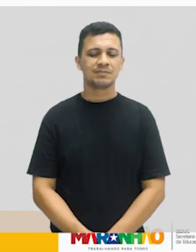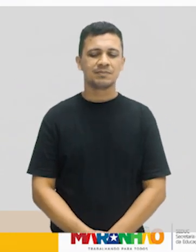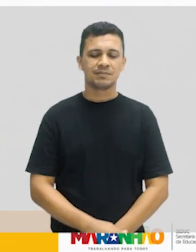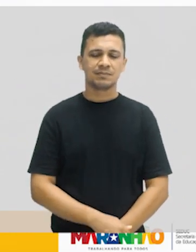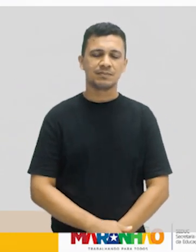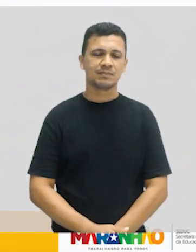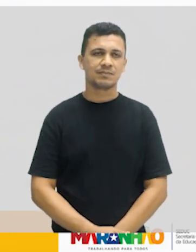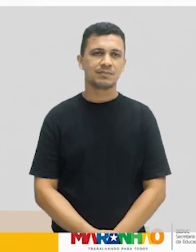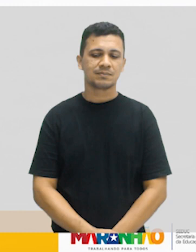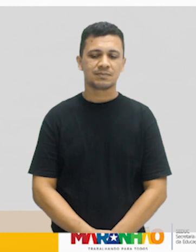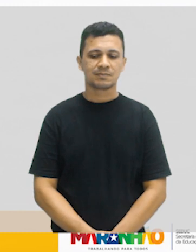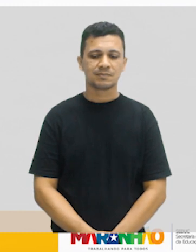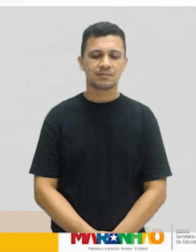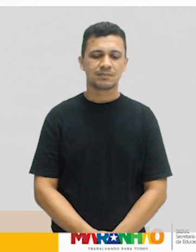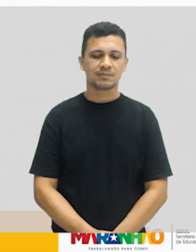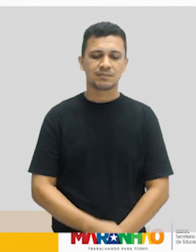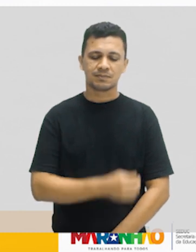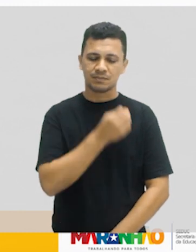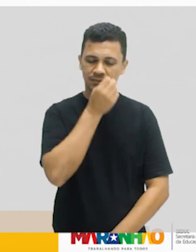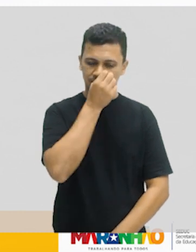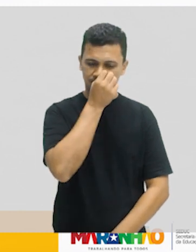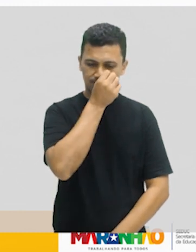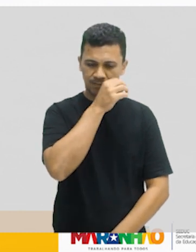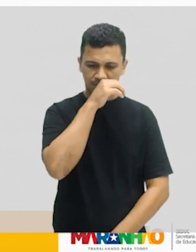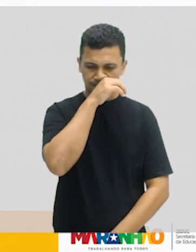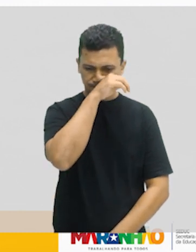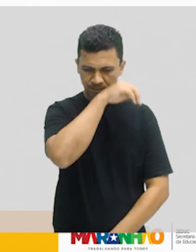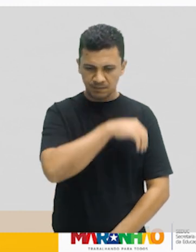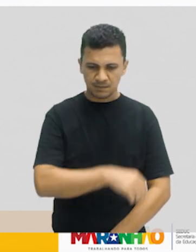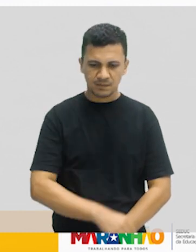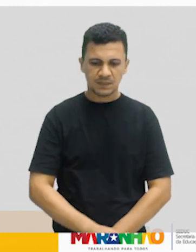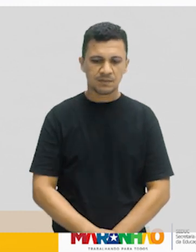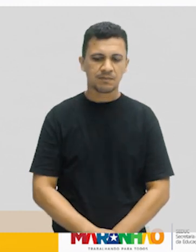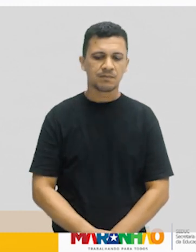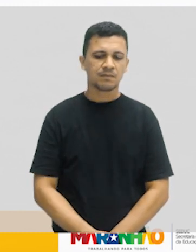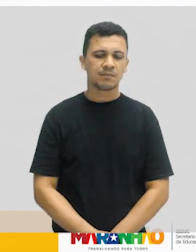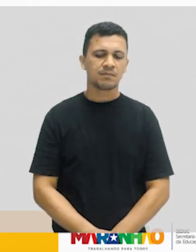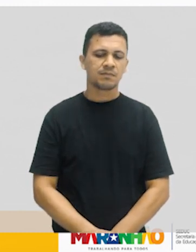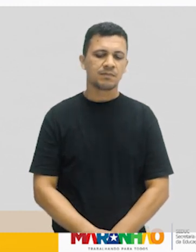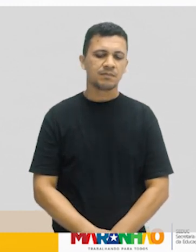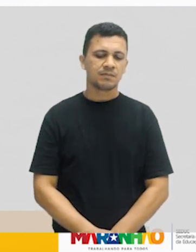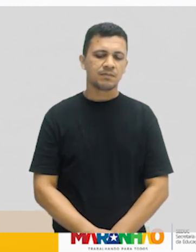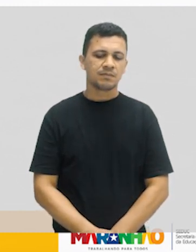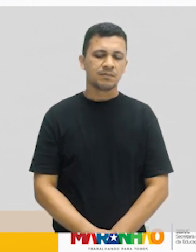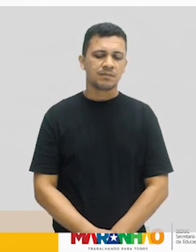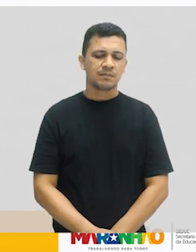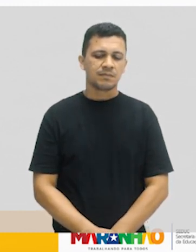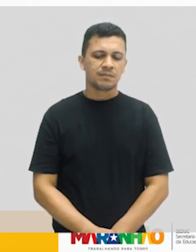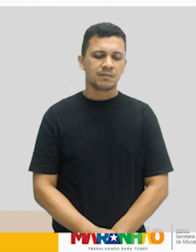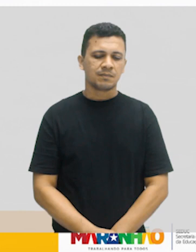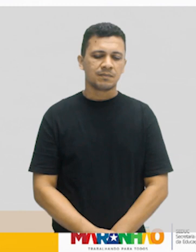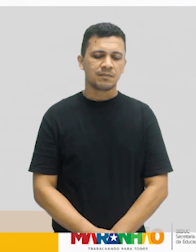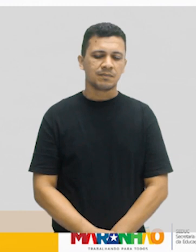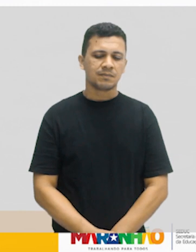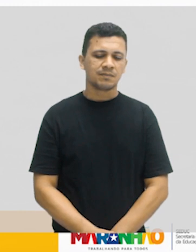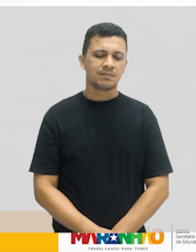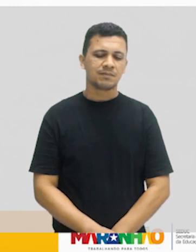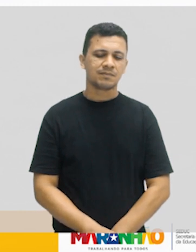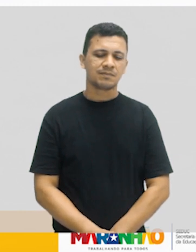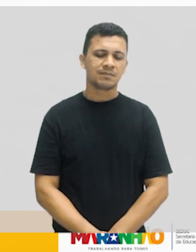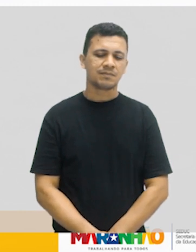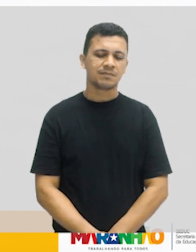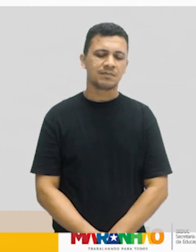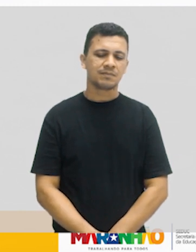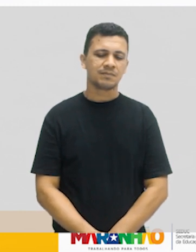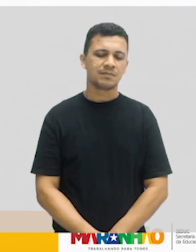sensible que desde que estaba en el vientre de mi bisabuela, lloraba y lloraba cuando ésta